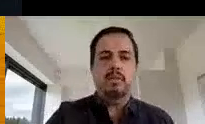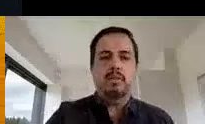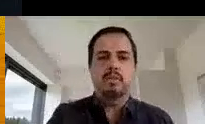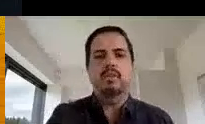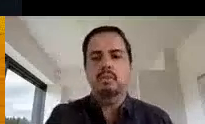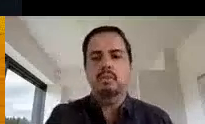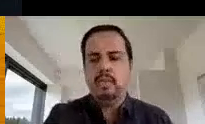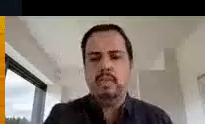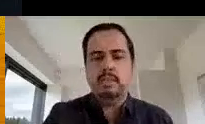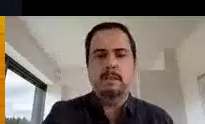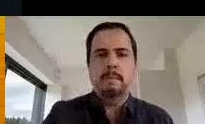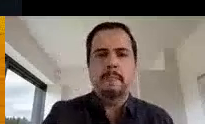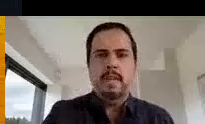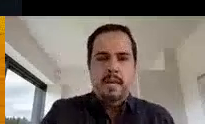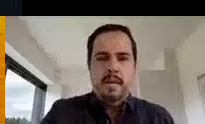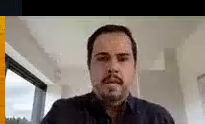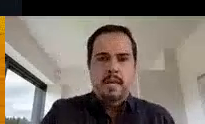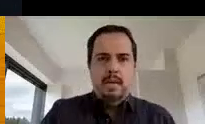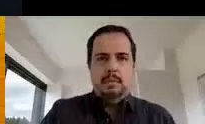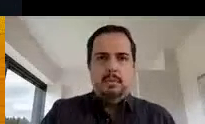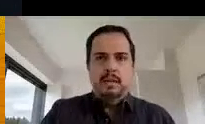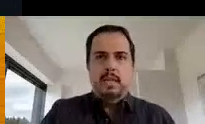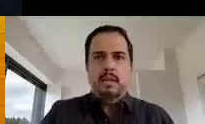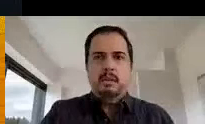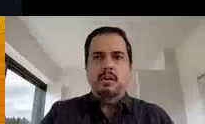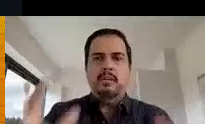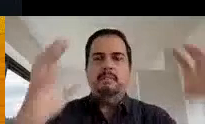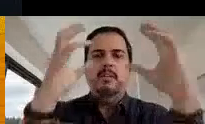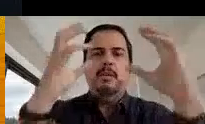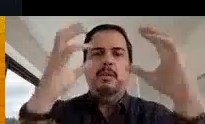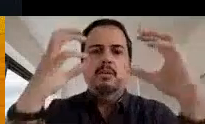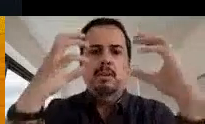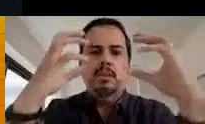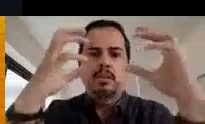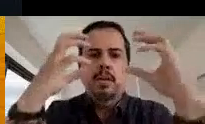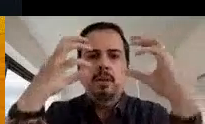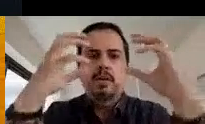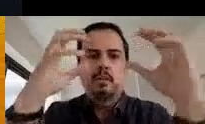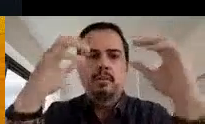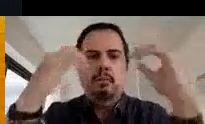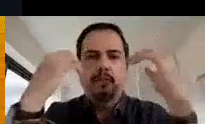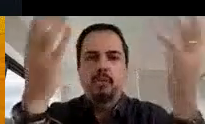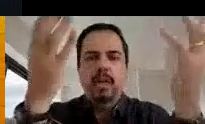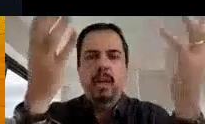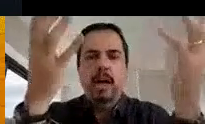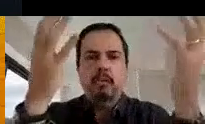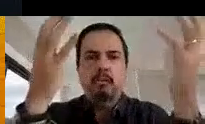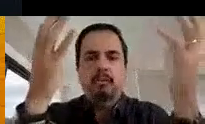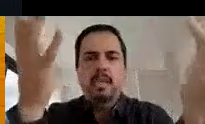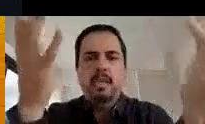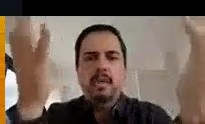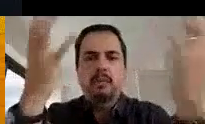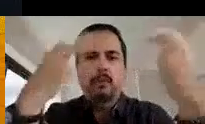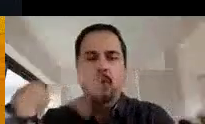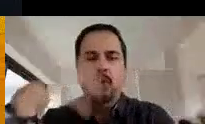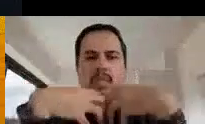colateral, assim, do ponto de vista da inovação de eficiência. Capturaram aqui até agora? Então, a inovação, resumindo, foco no